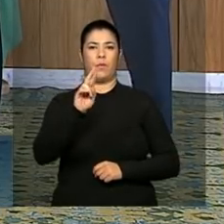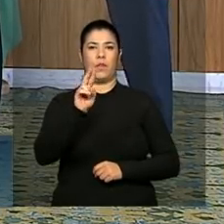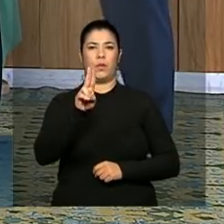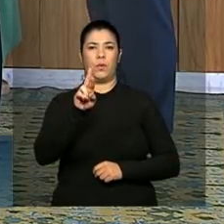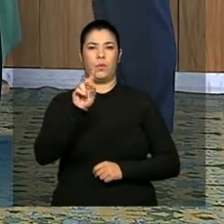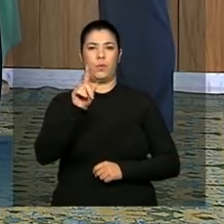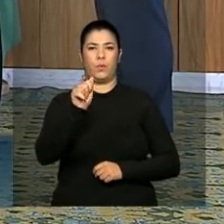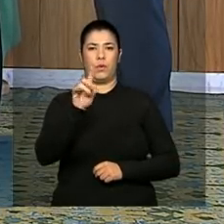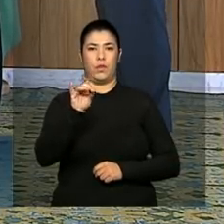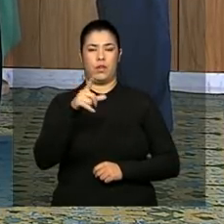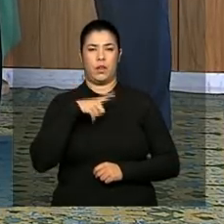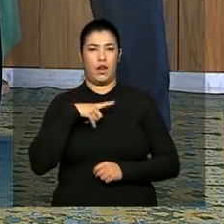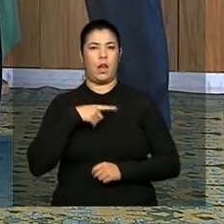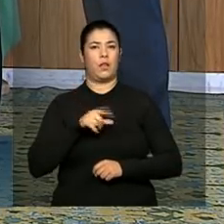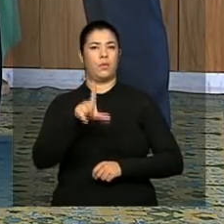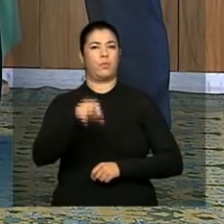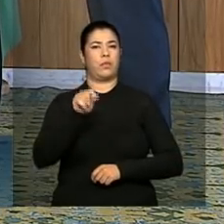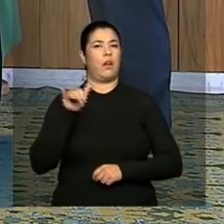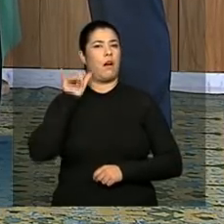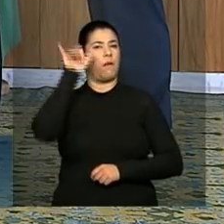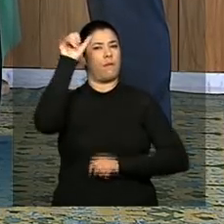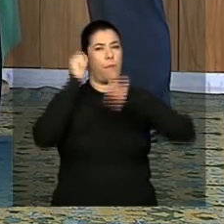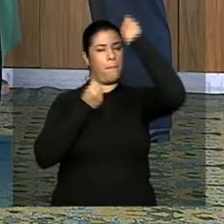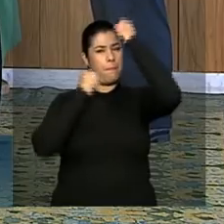destaque para aviões e máquinas.